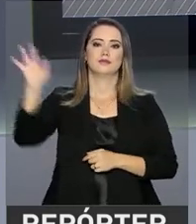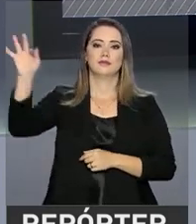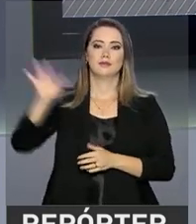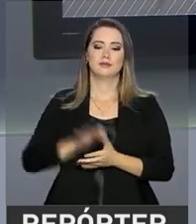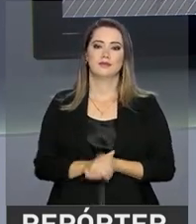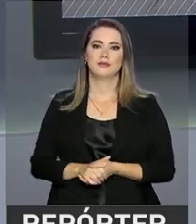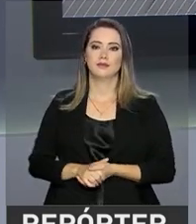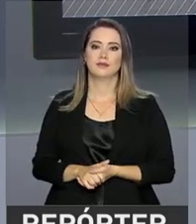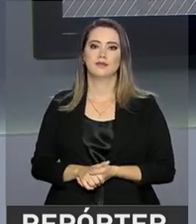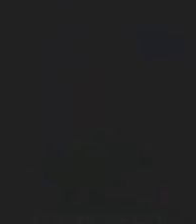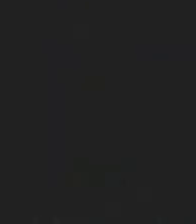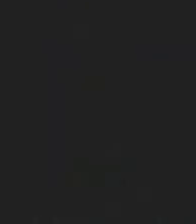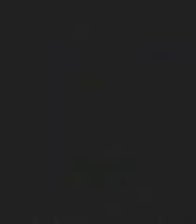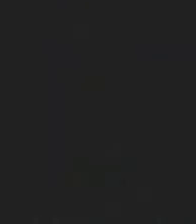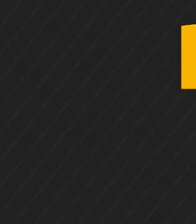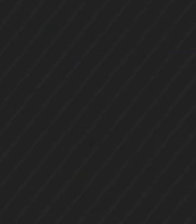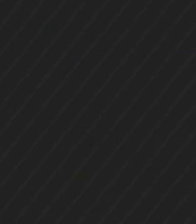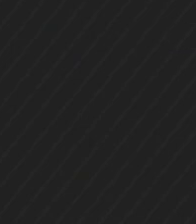do governo federal